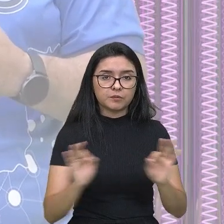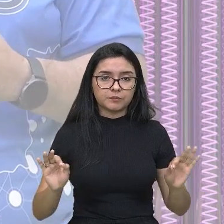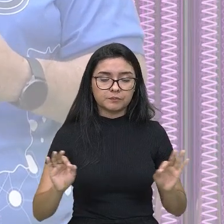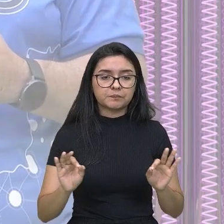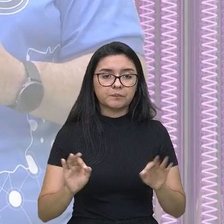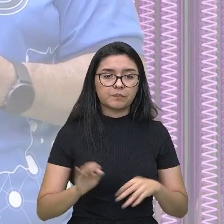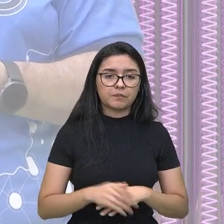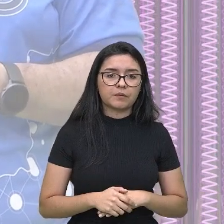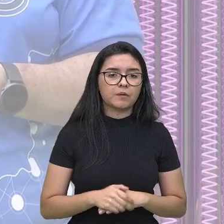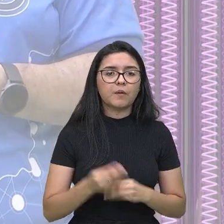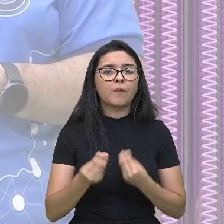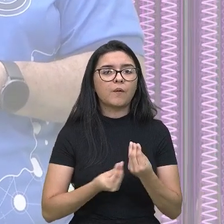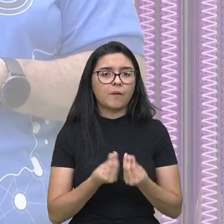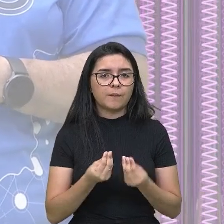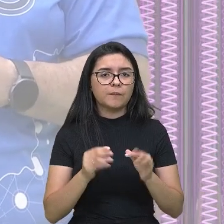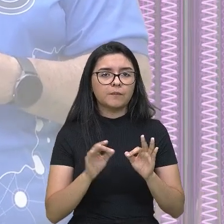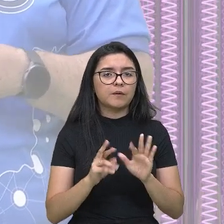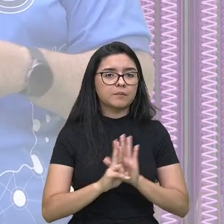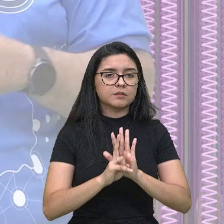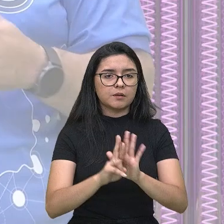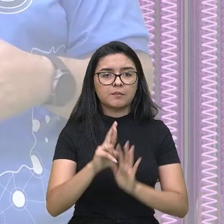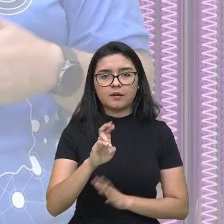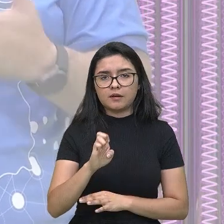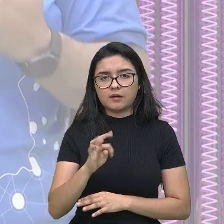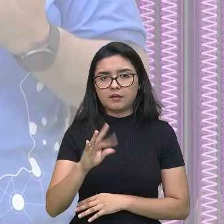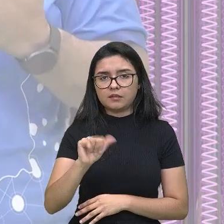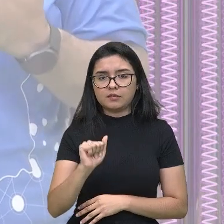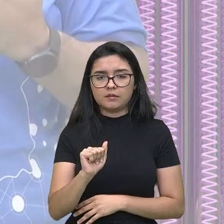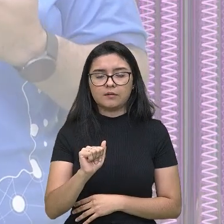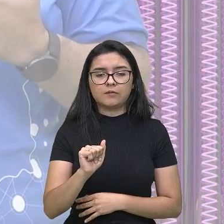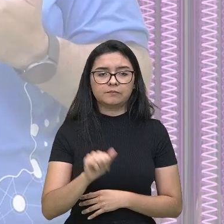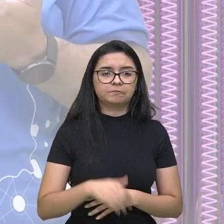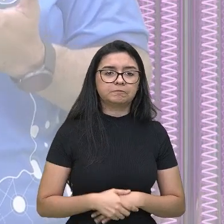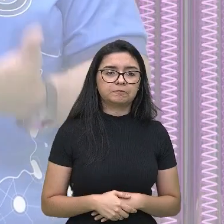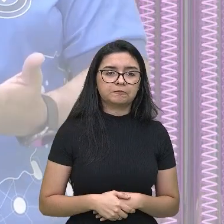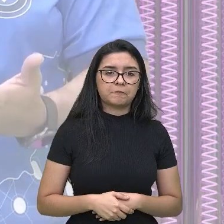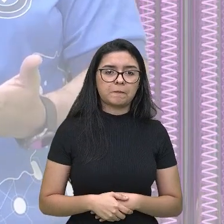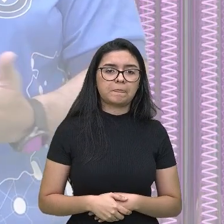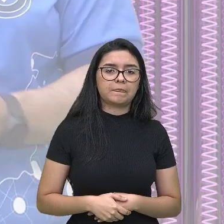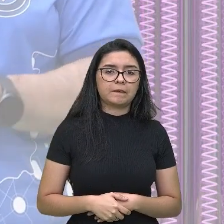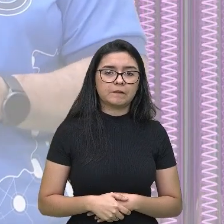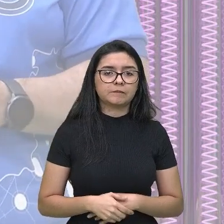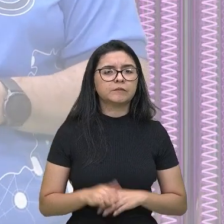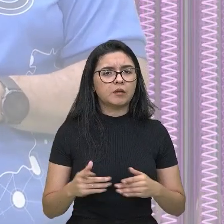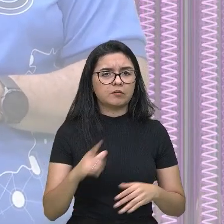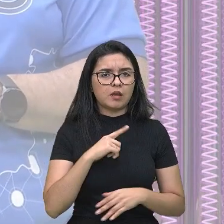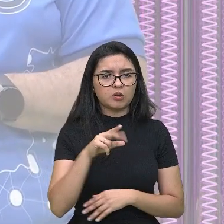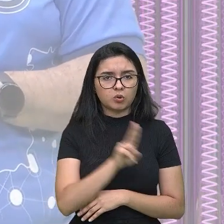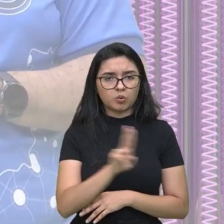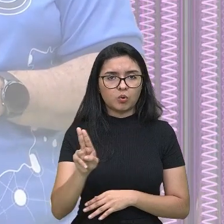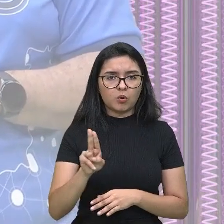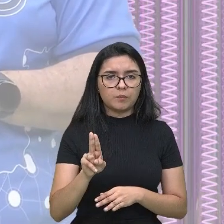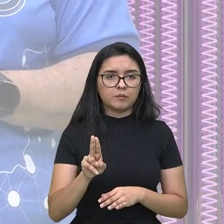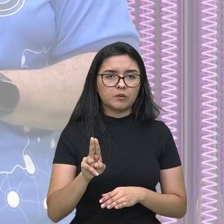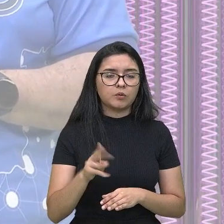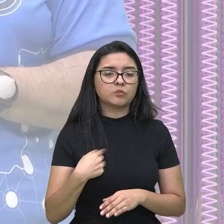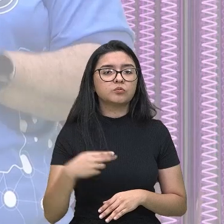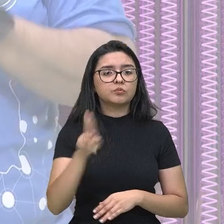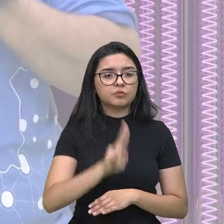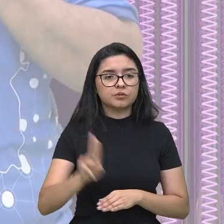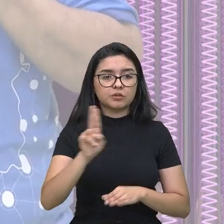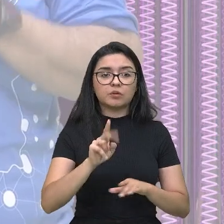pessoal, como representamos uma reta? Olha só, nós damos nome, atenção, nós damos nome a uma reta com letras